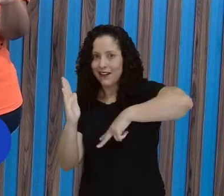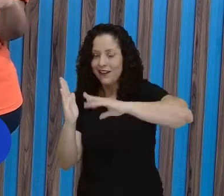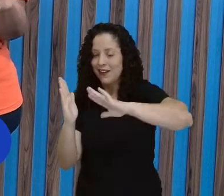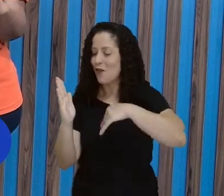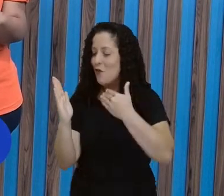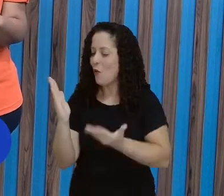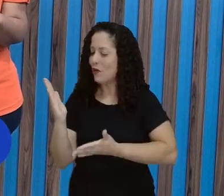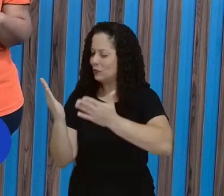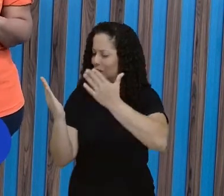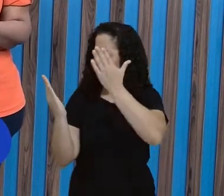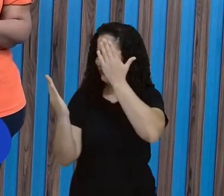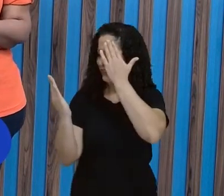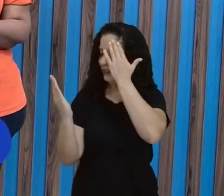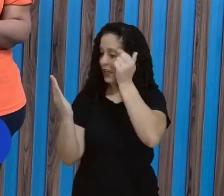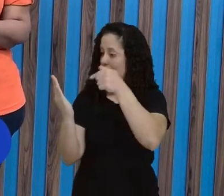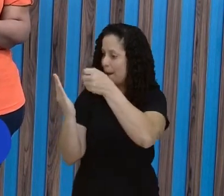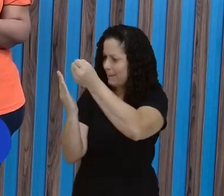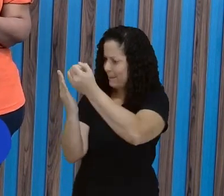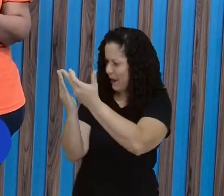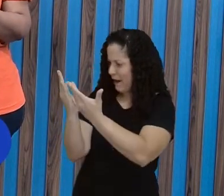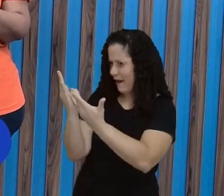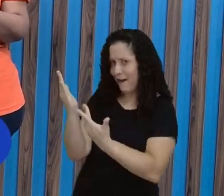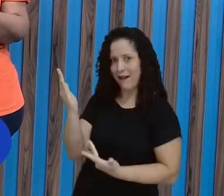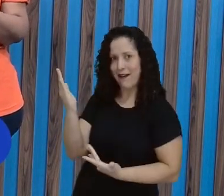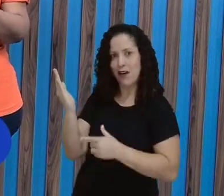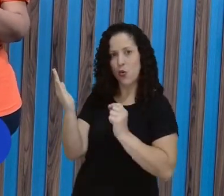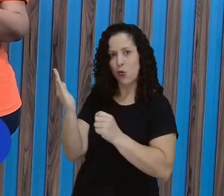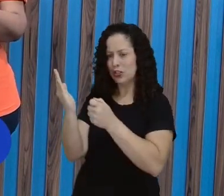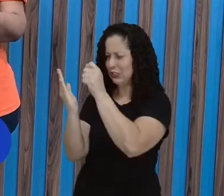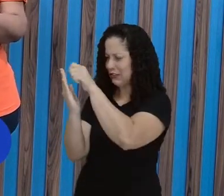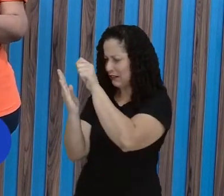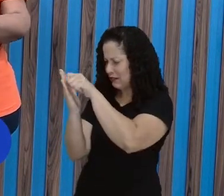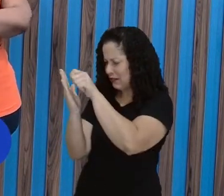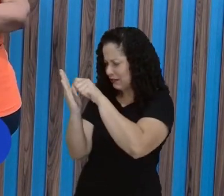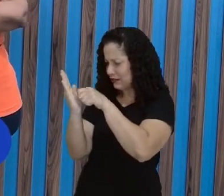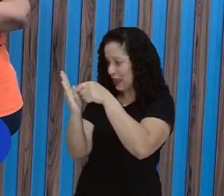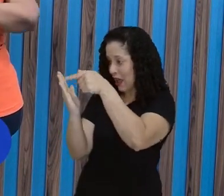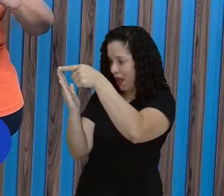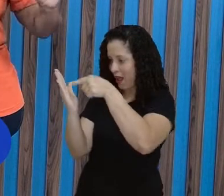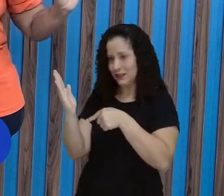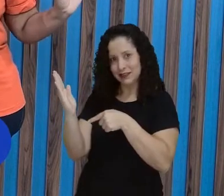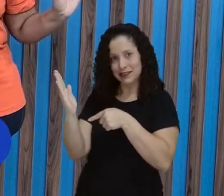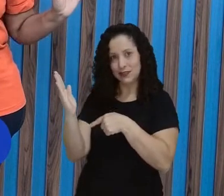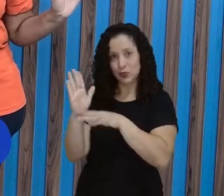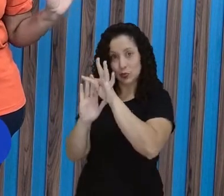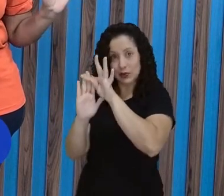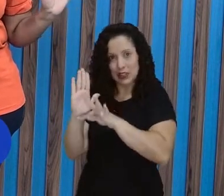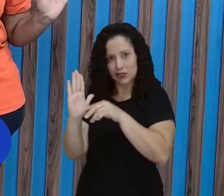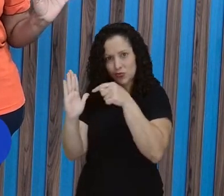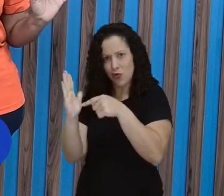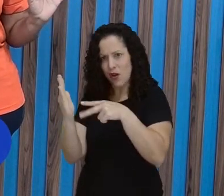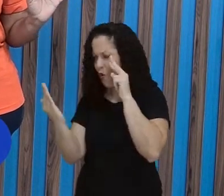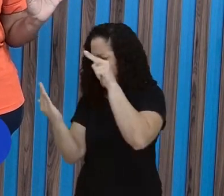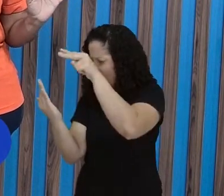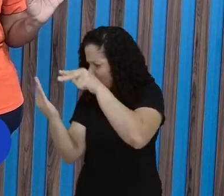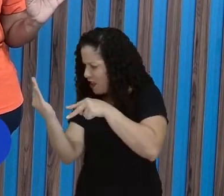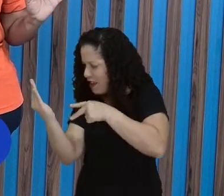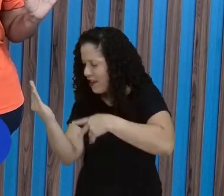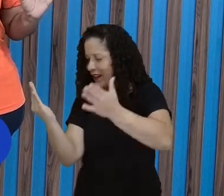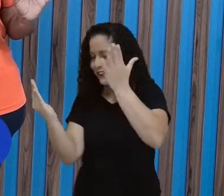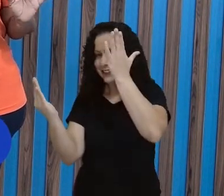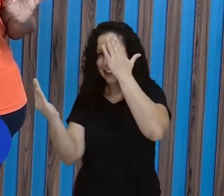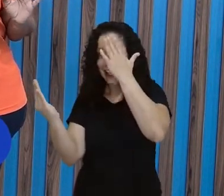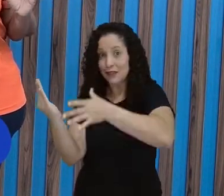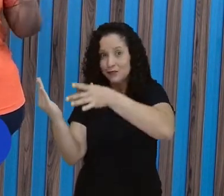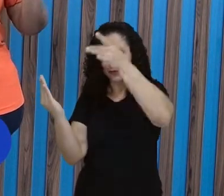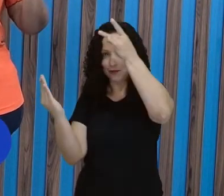gente entende o que está escrito, o que está sendo exposto no texto qualquer que seja.